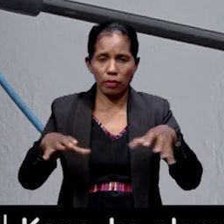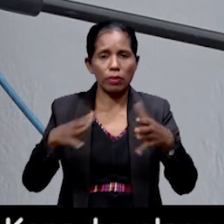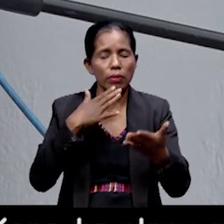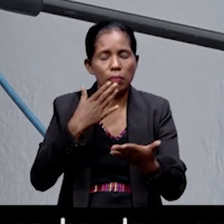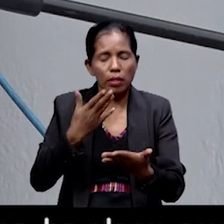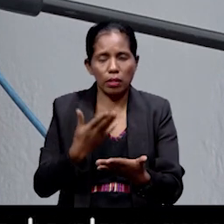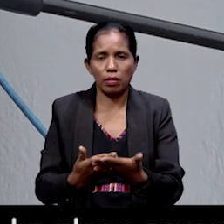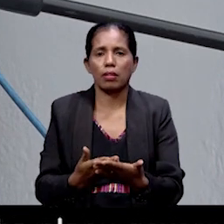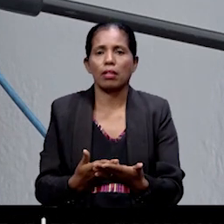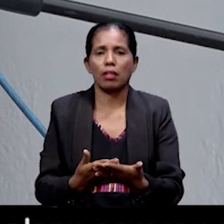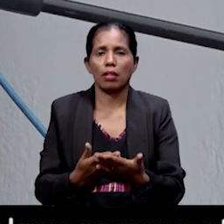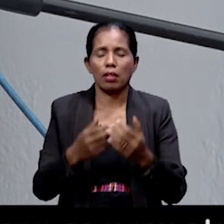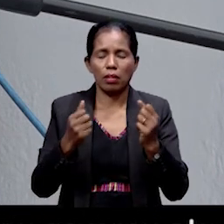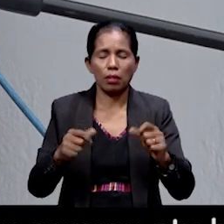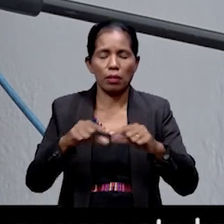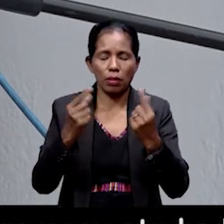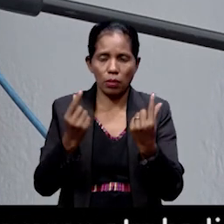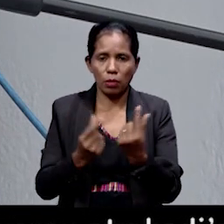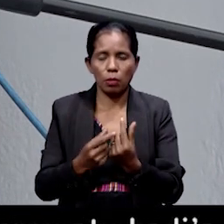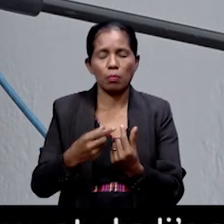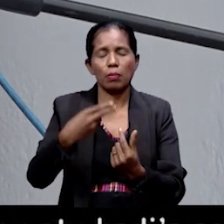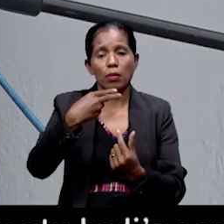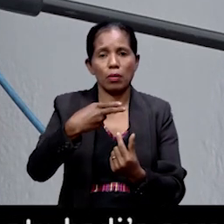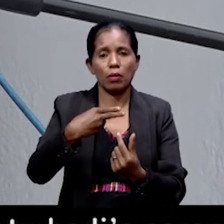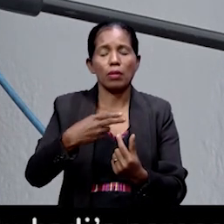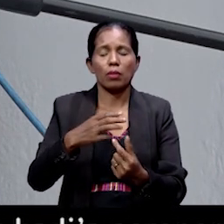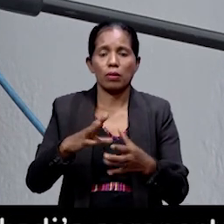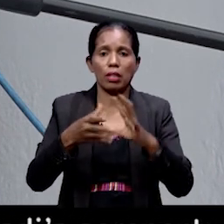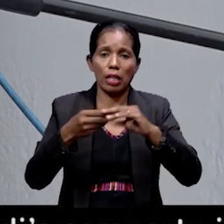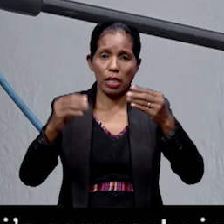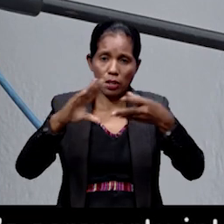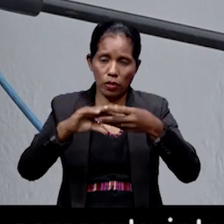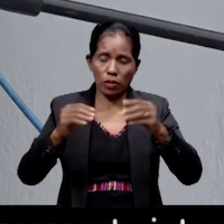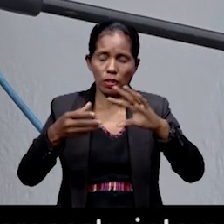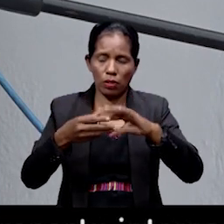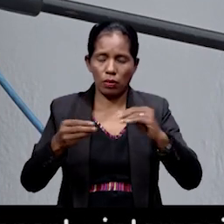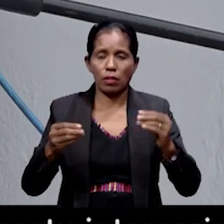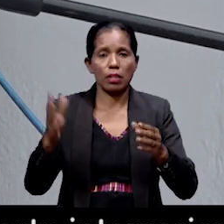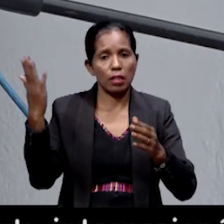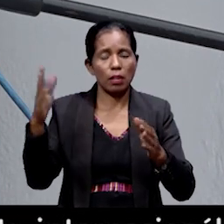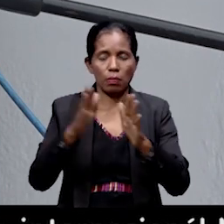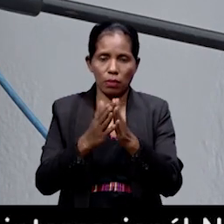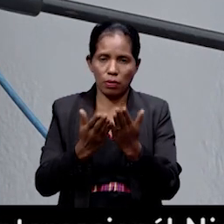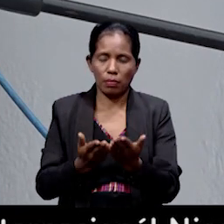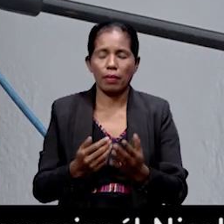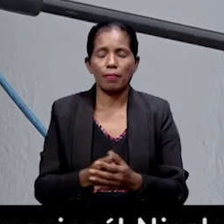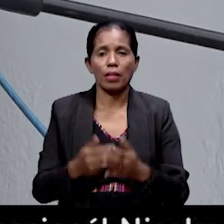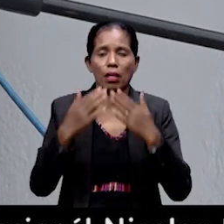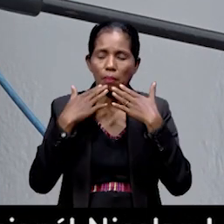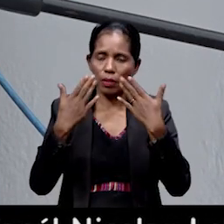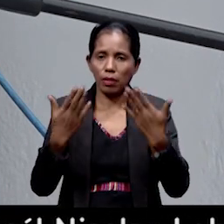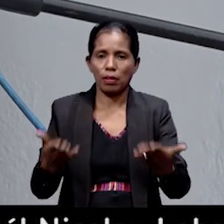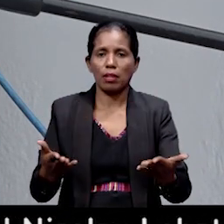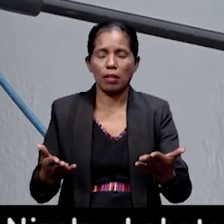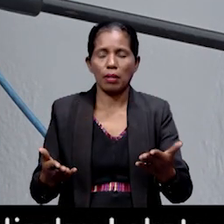as integrantes do grupo Hactuirat Nanoi, tradicionalmente presentes na nossa Feira do Livro. Agradeço ainda ao